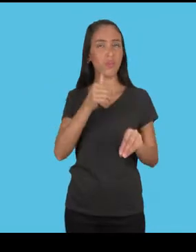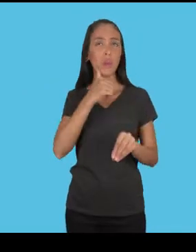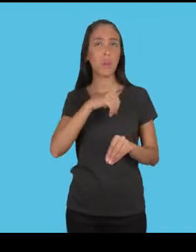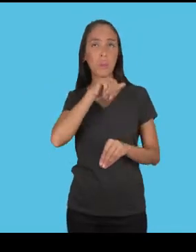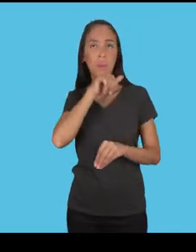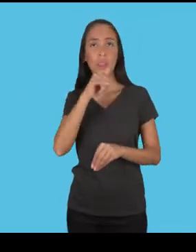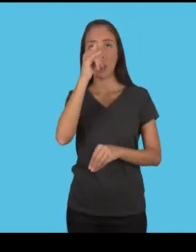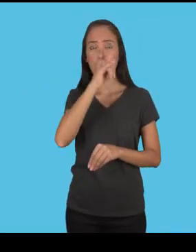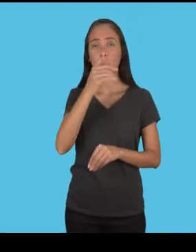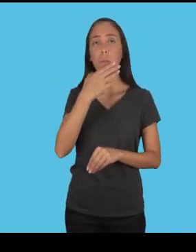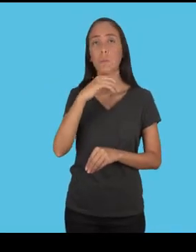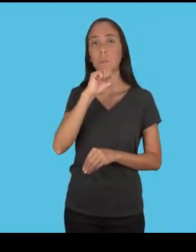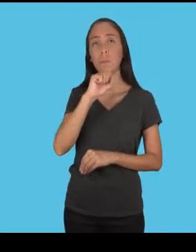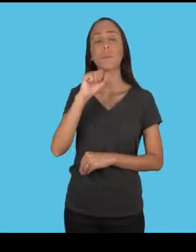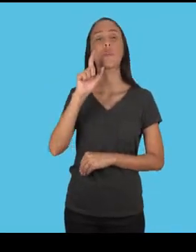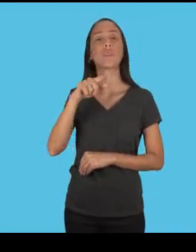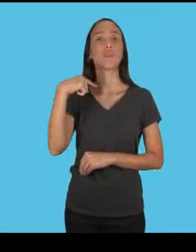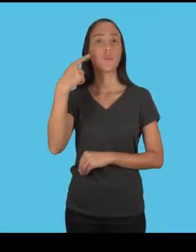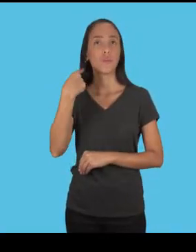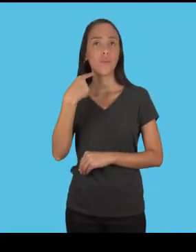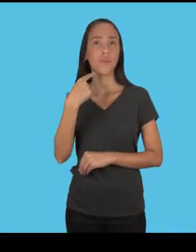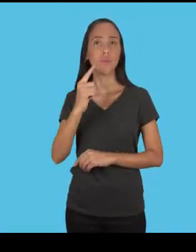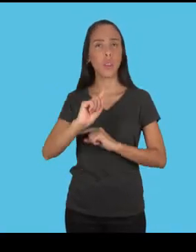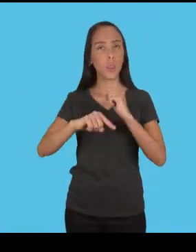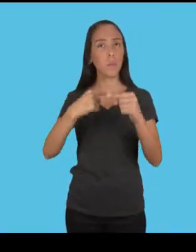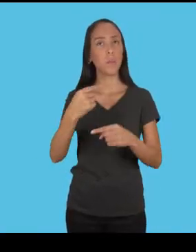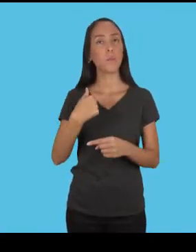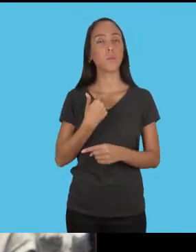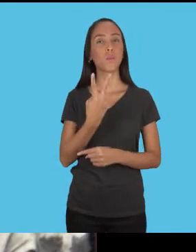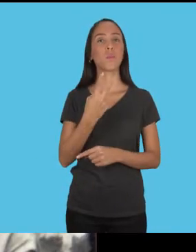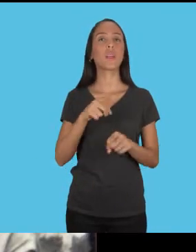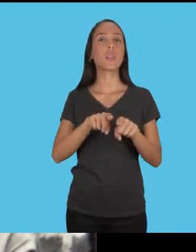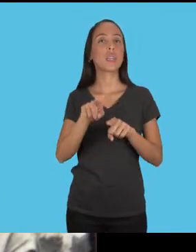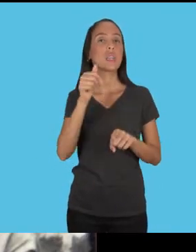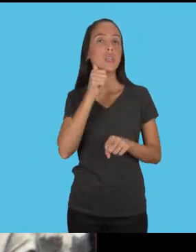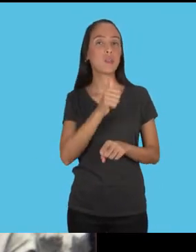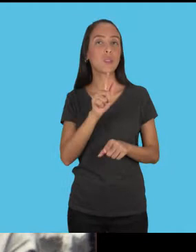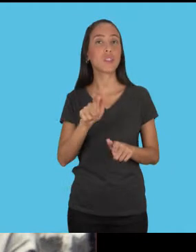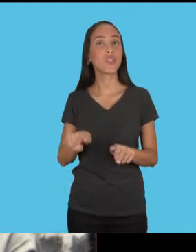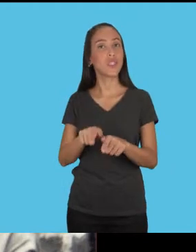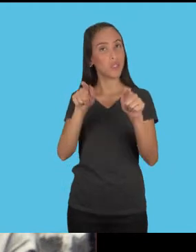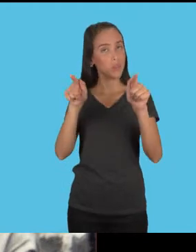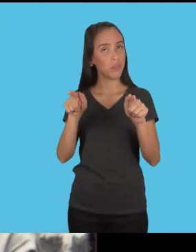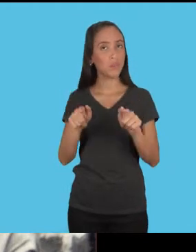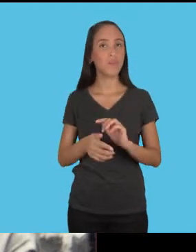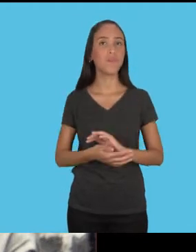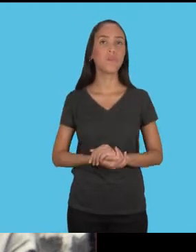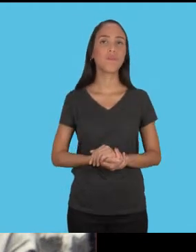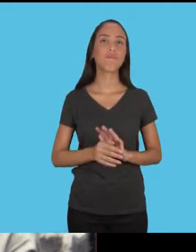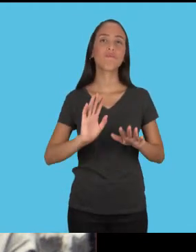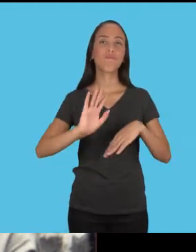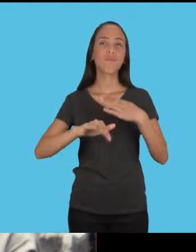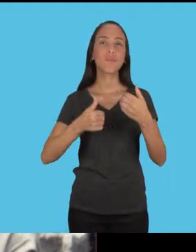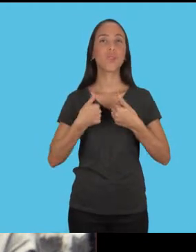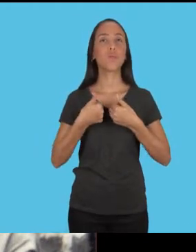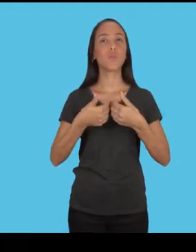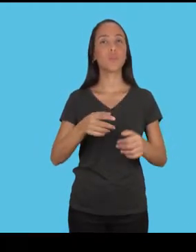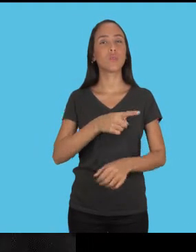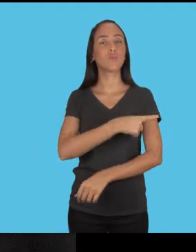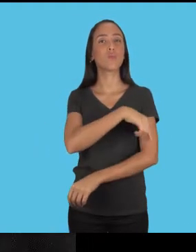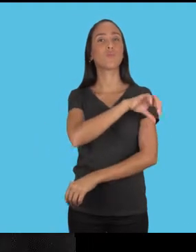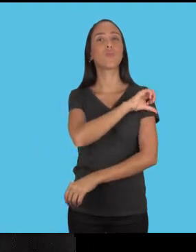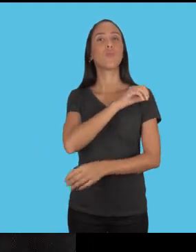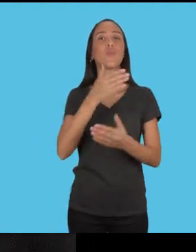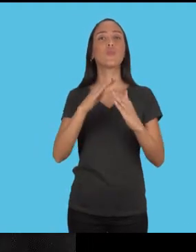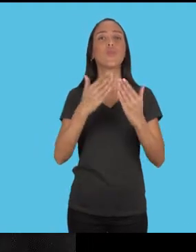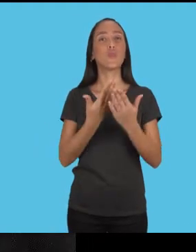pai espanhol. E depois tive mais 2 irmãs, aliás gêmeas. E comecei mesmo o ginásio no